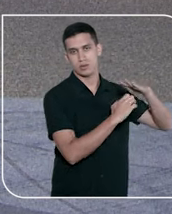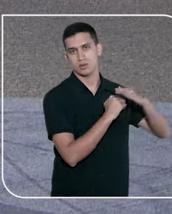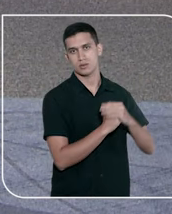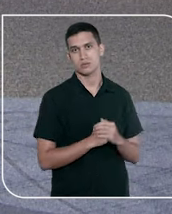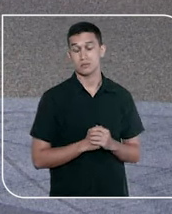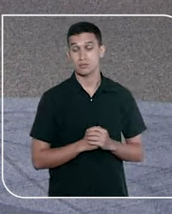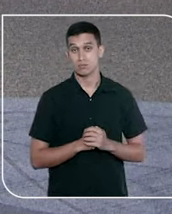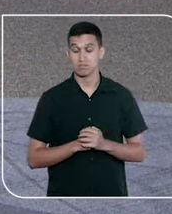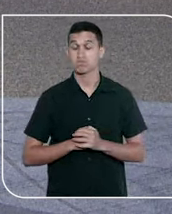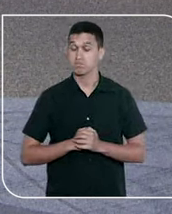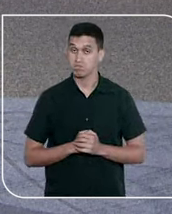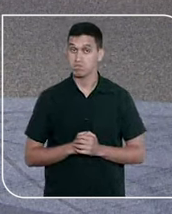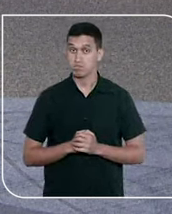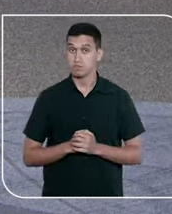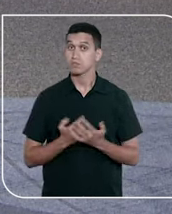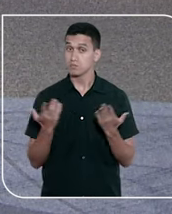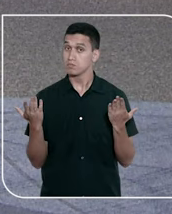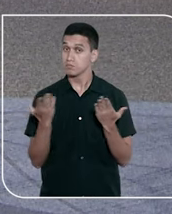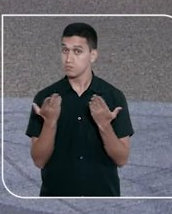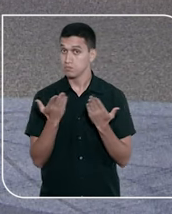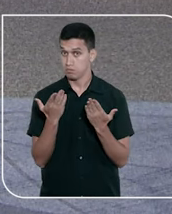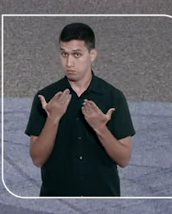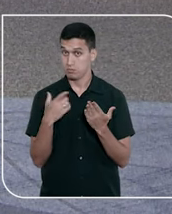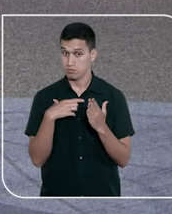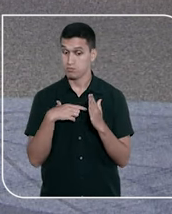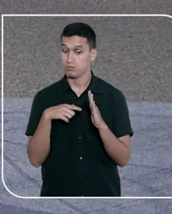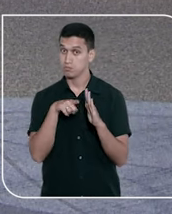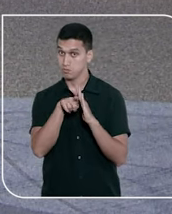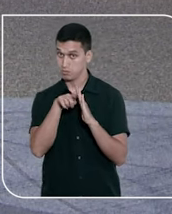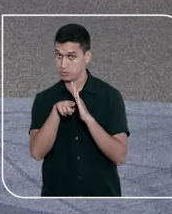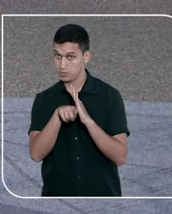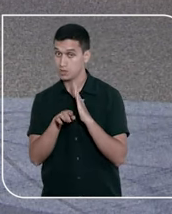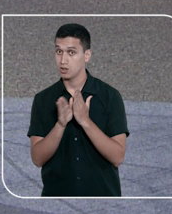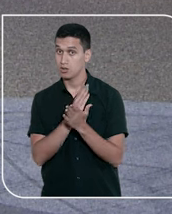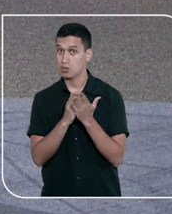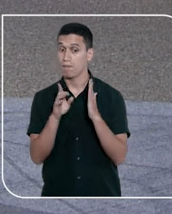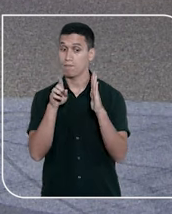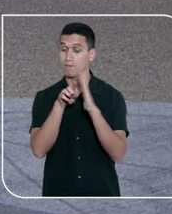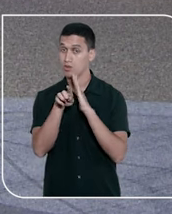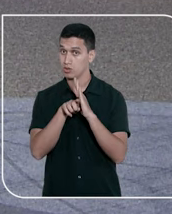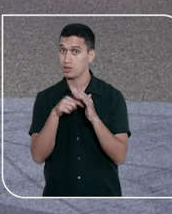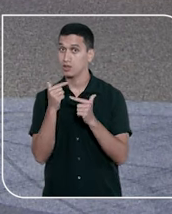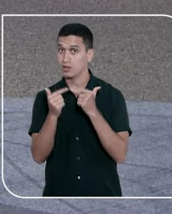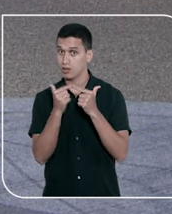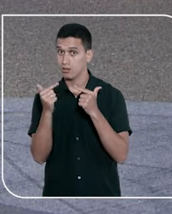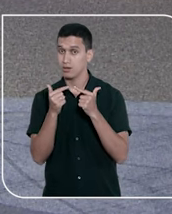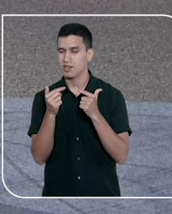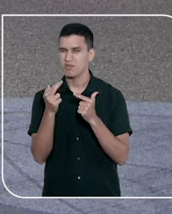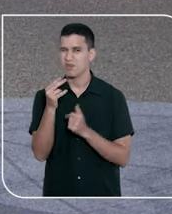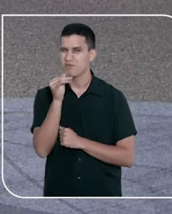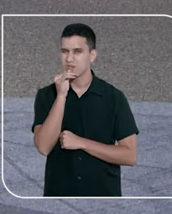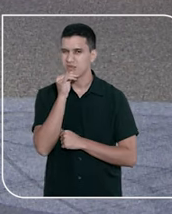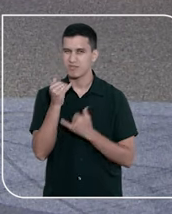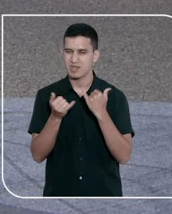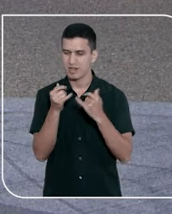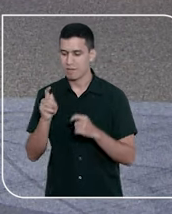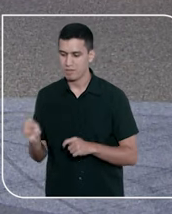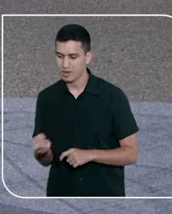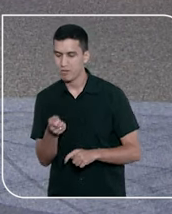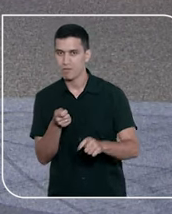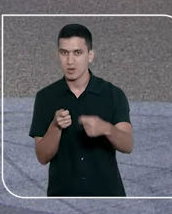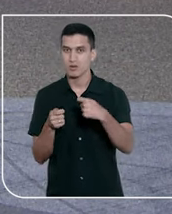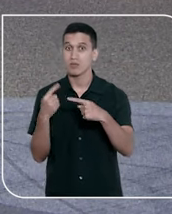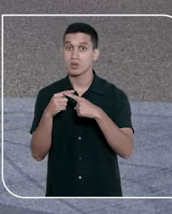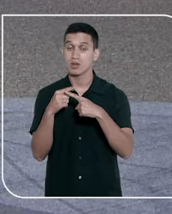gente agora vai para umas perguntas que eu até intitulei como pergunta e serviço. É um ping-pong entre ambos aí, a gente vai